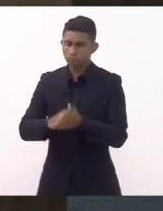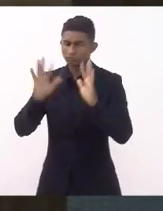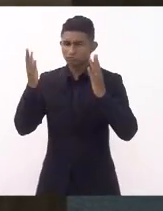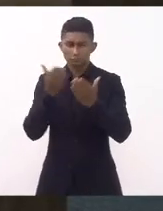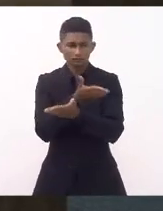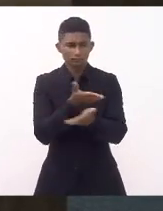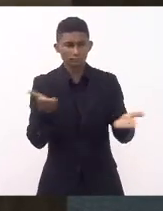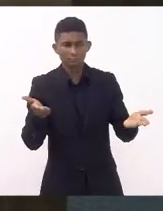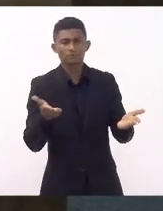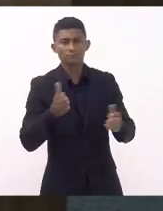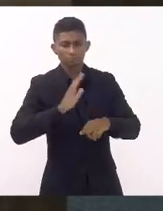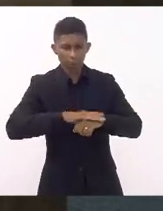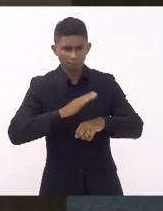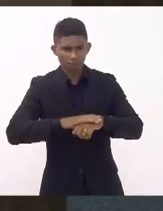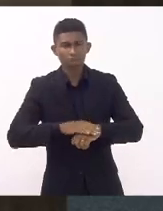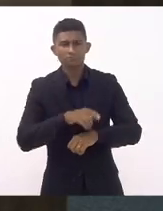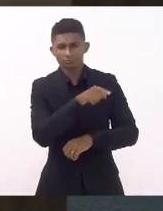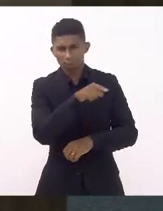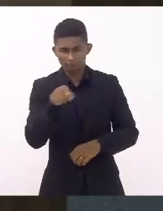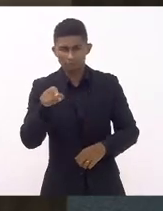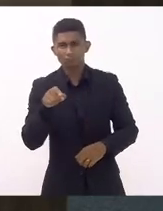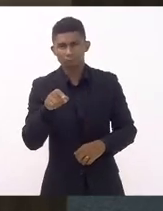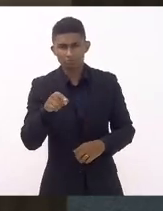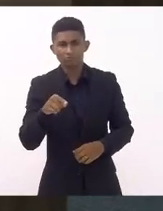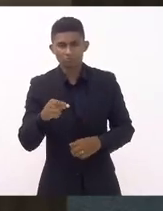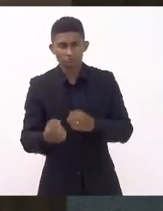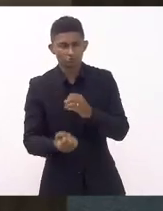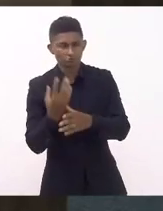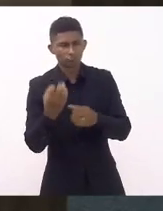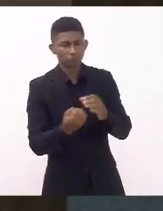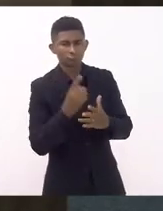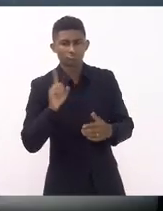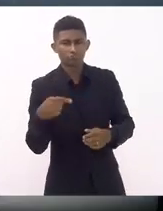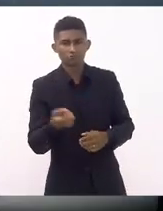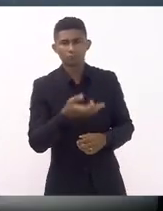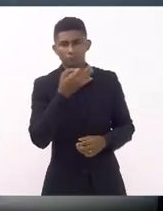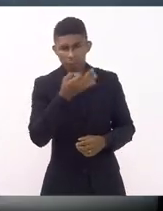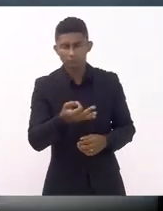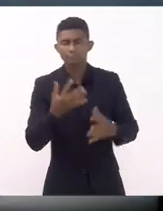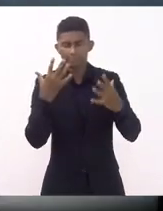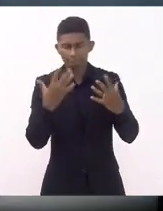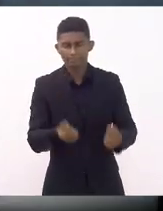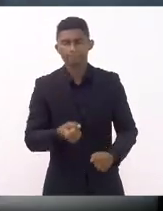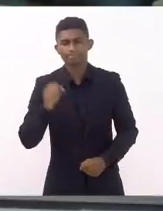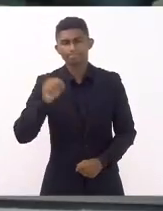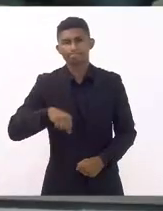iniciativa, e por isso o nosso parecer é favorável.